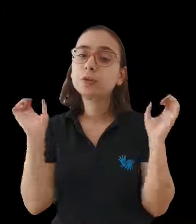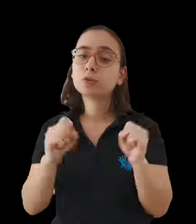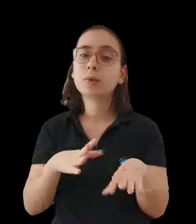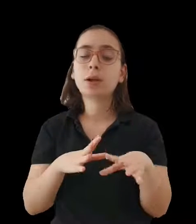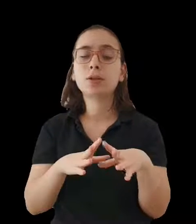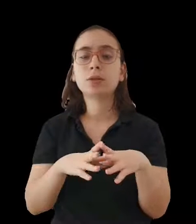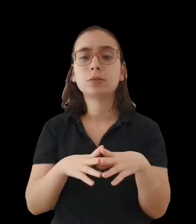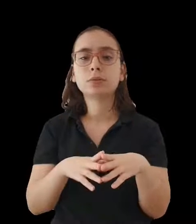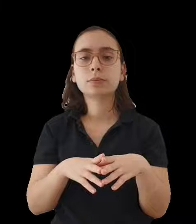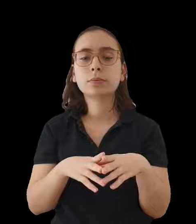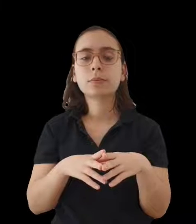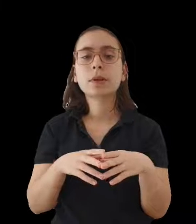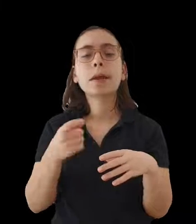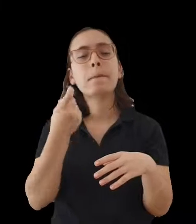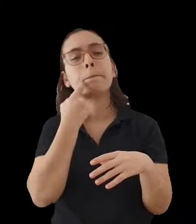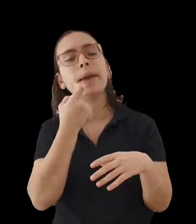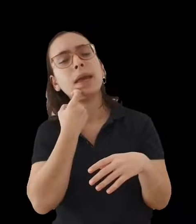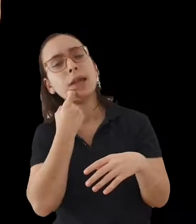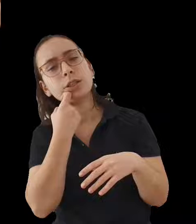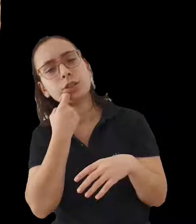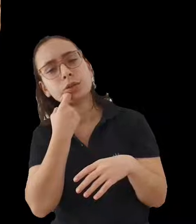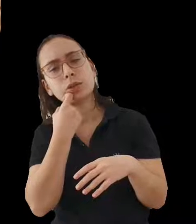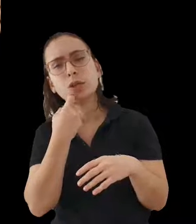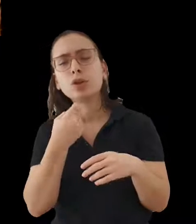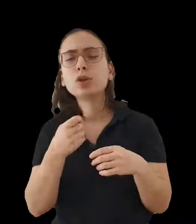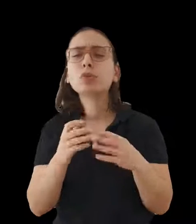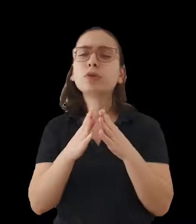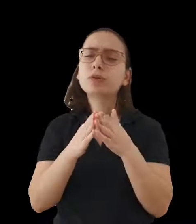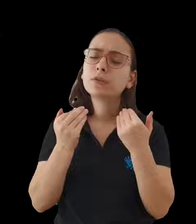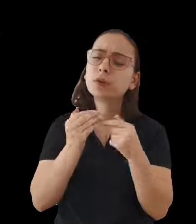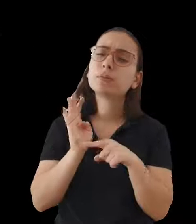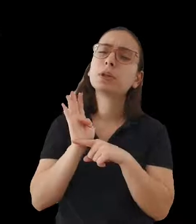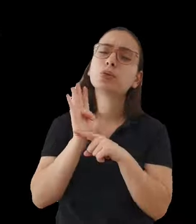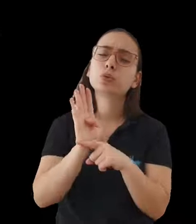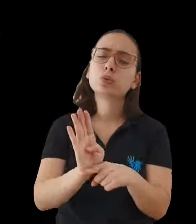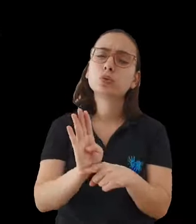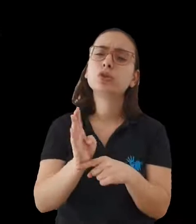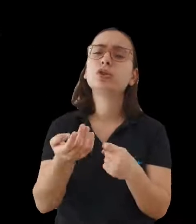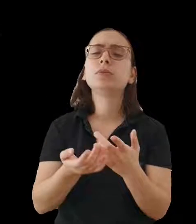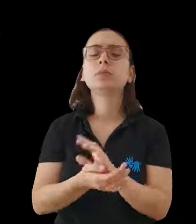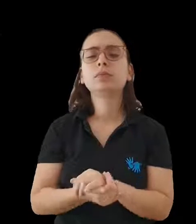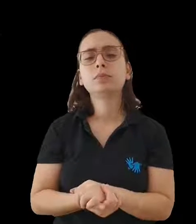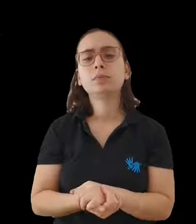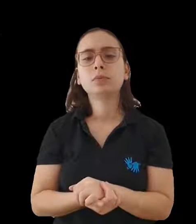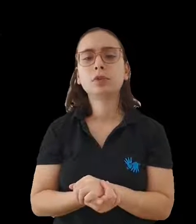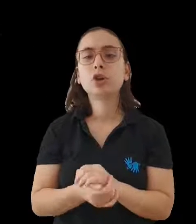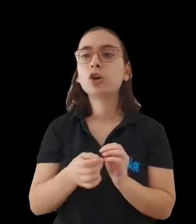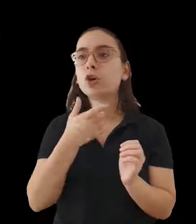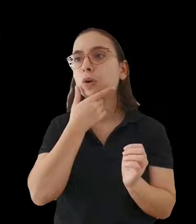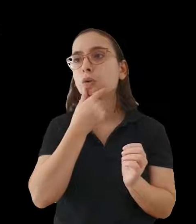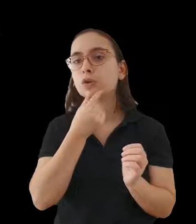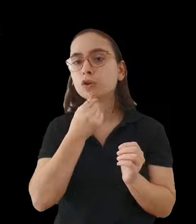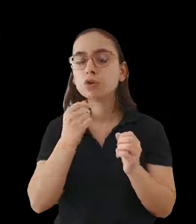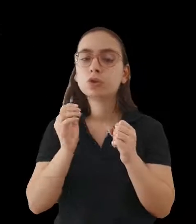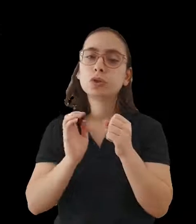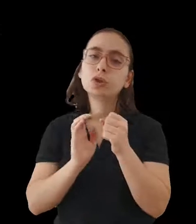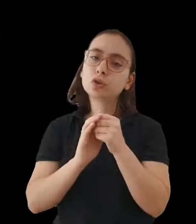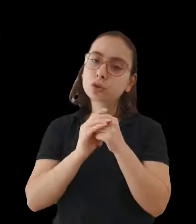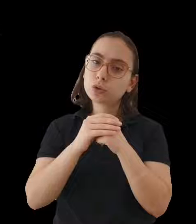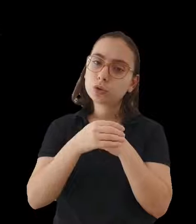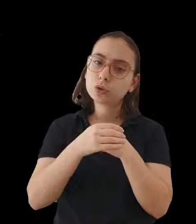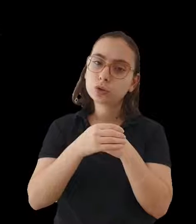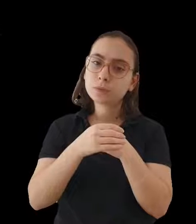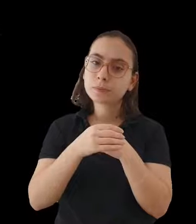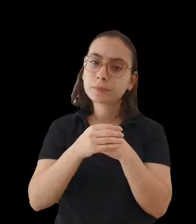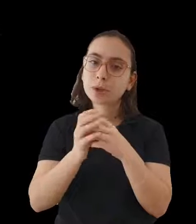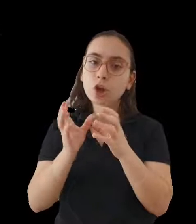Senhor dos peixes, por favor, me ajude. Aí adivinha? O rapaz vai ficar escondido na barriga da baleia. Por